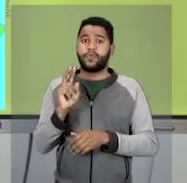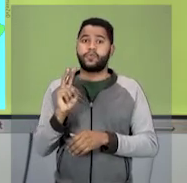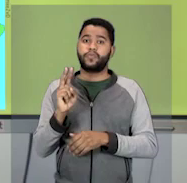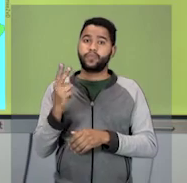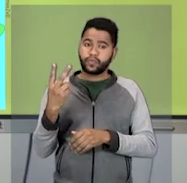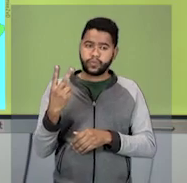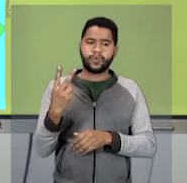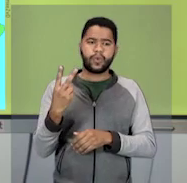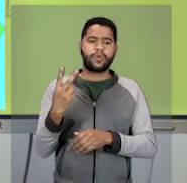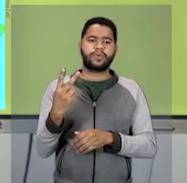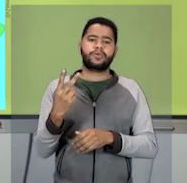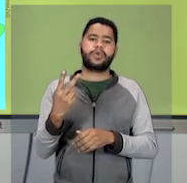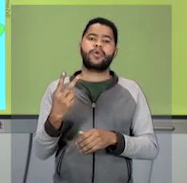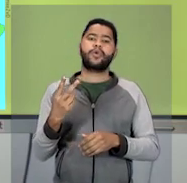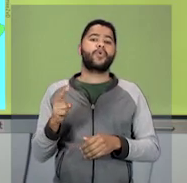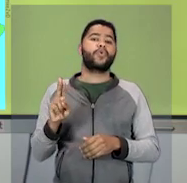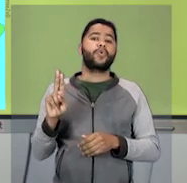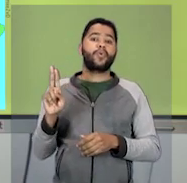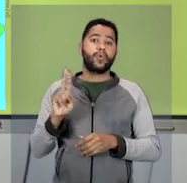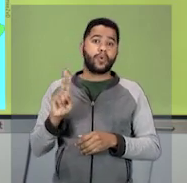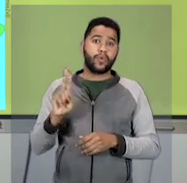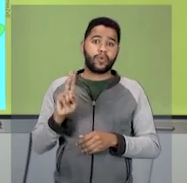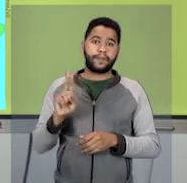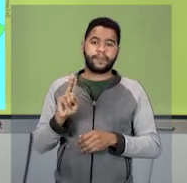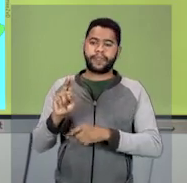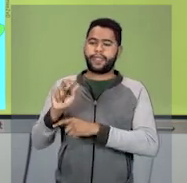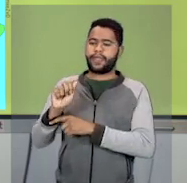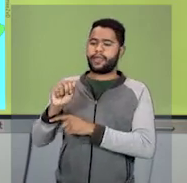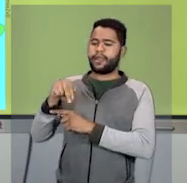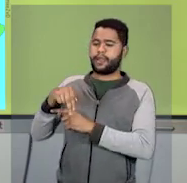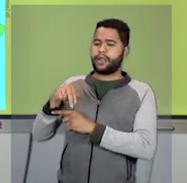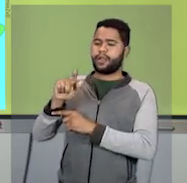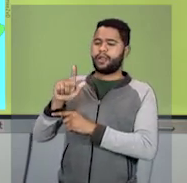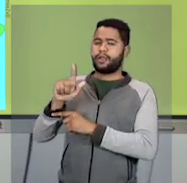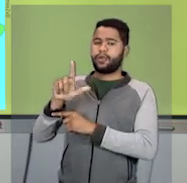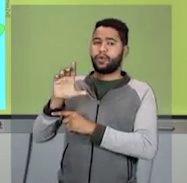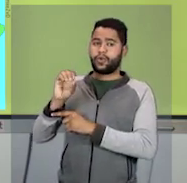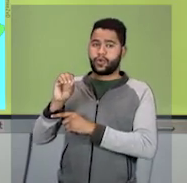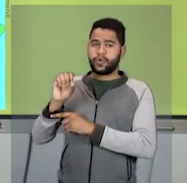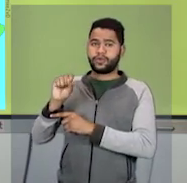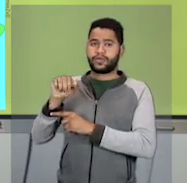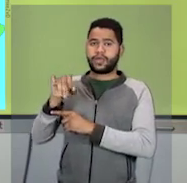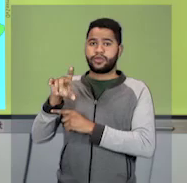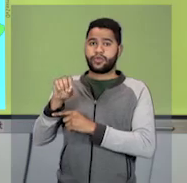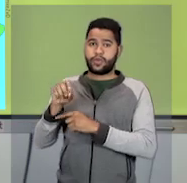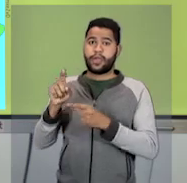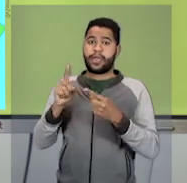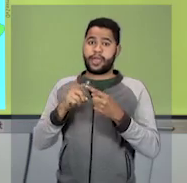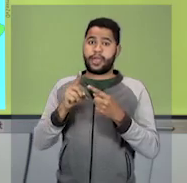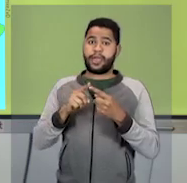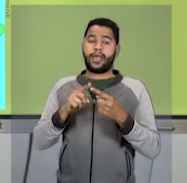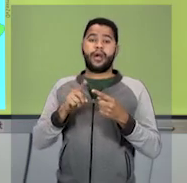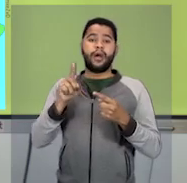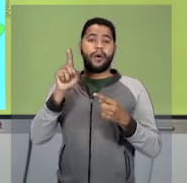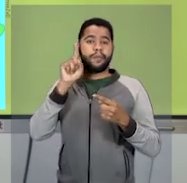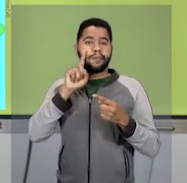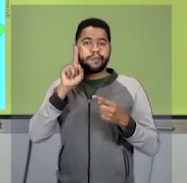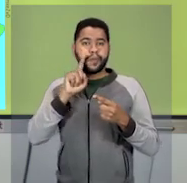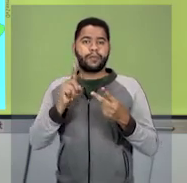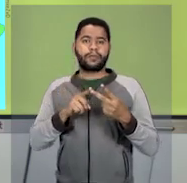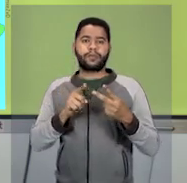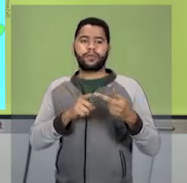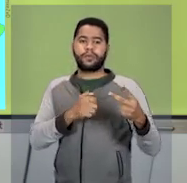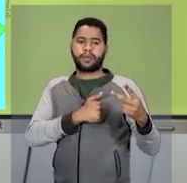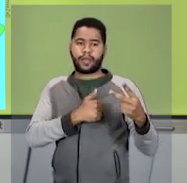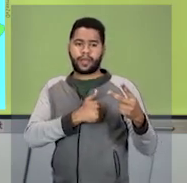No caso, a chamada região anglo-saxônica, né, que corresponde só aos Estados Unidos e o Canadá, e a